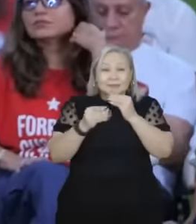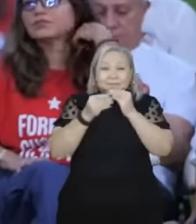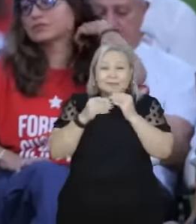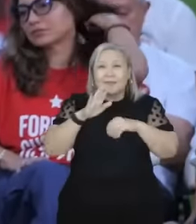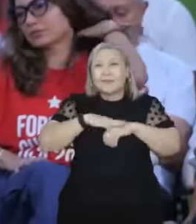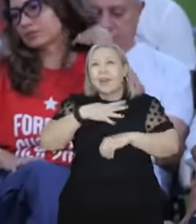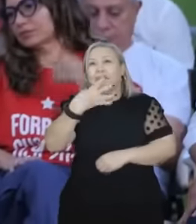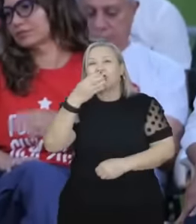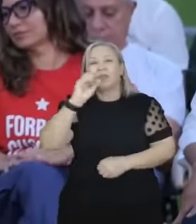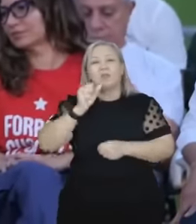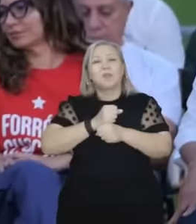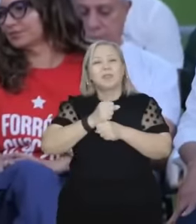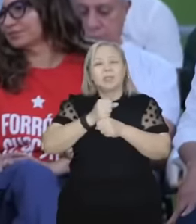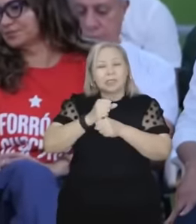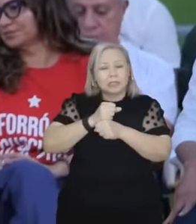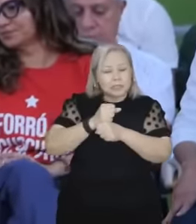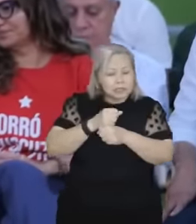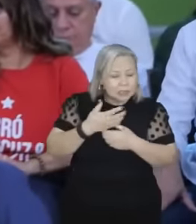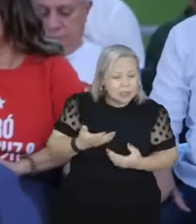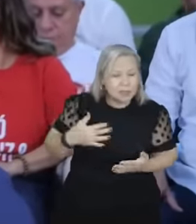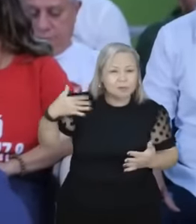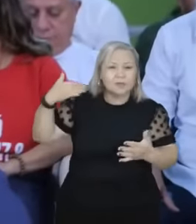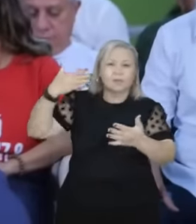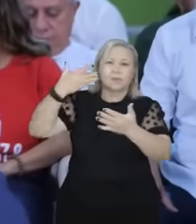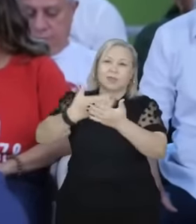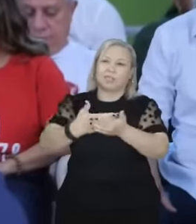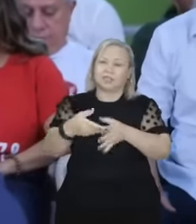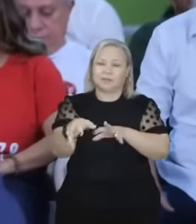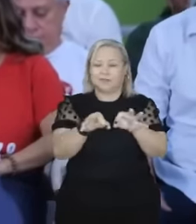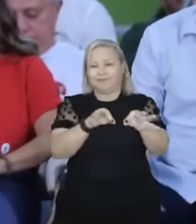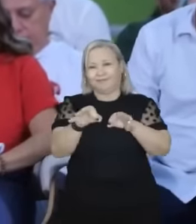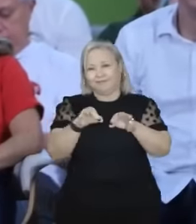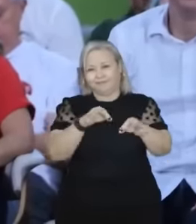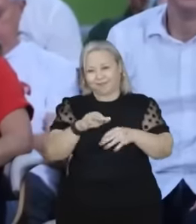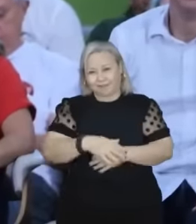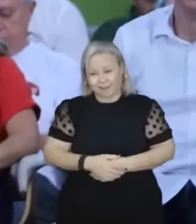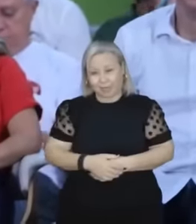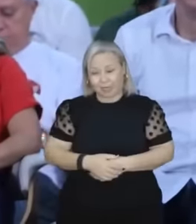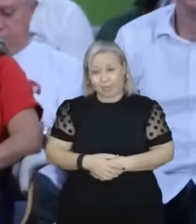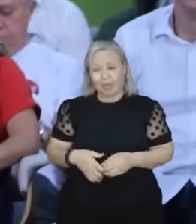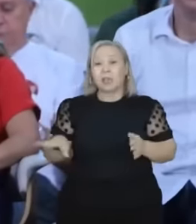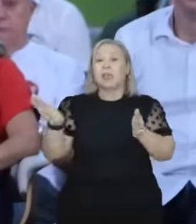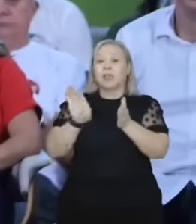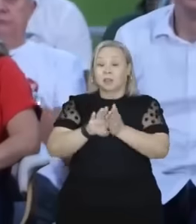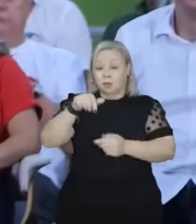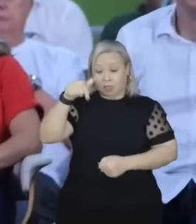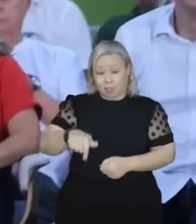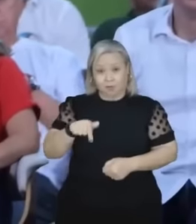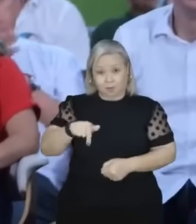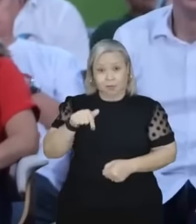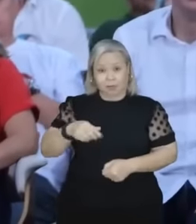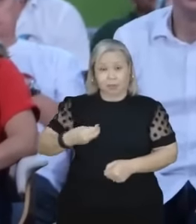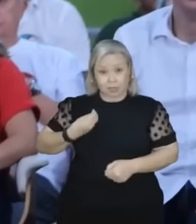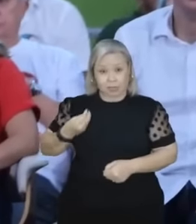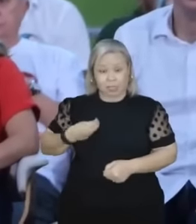nós construímos. E nós só chegamos aonde nós estamos porque nós tivemos